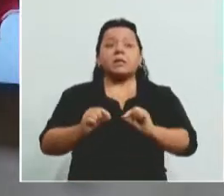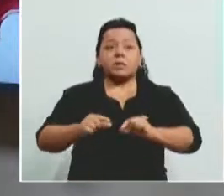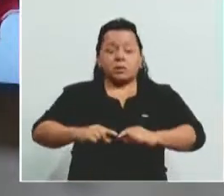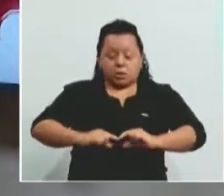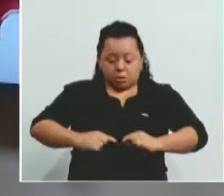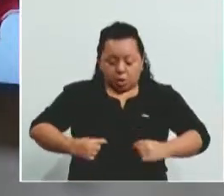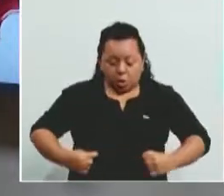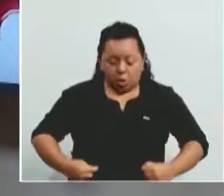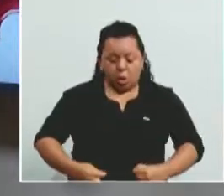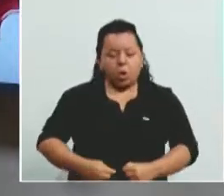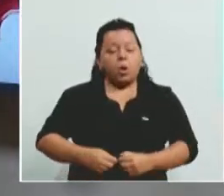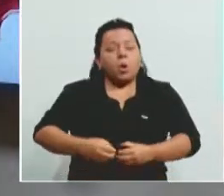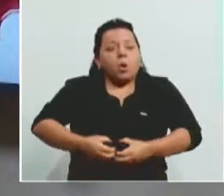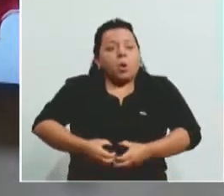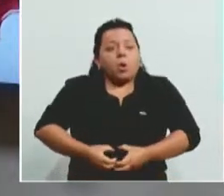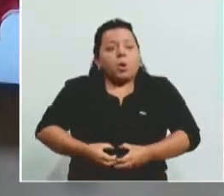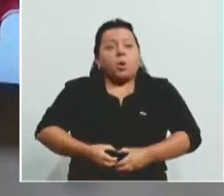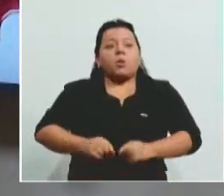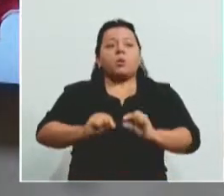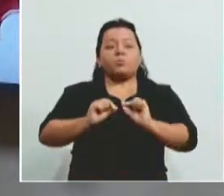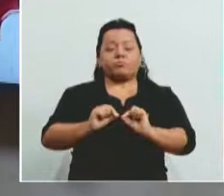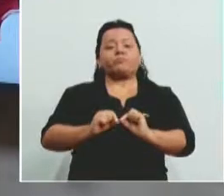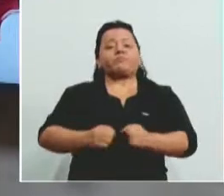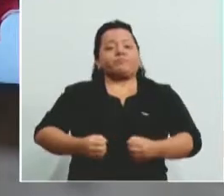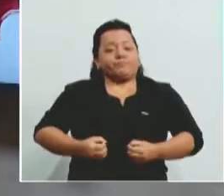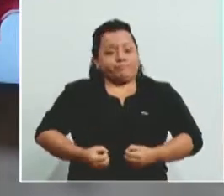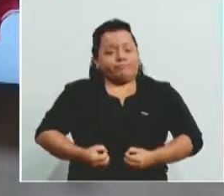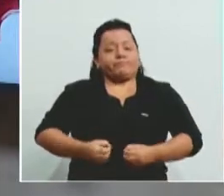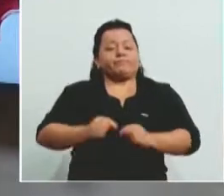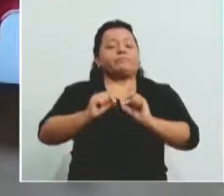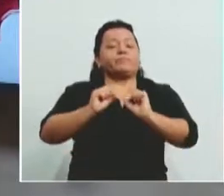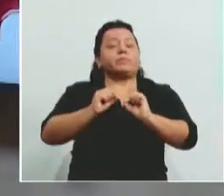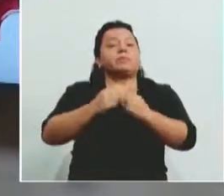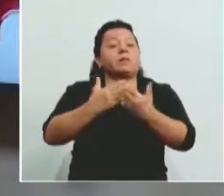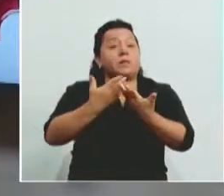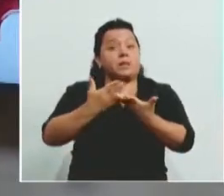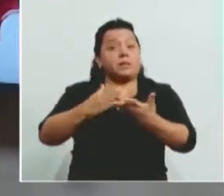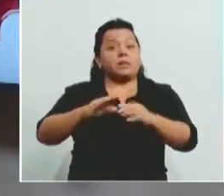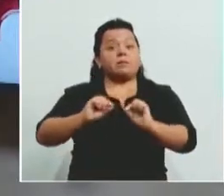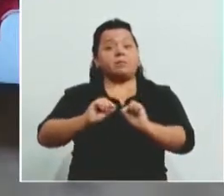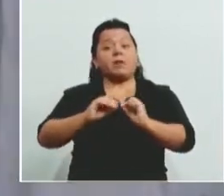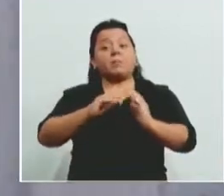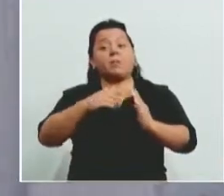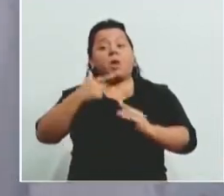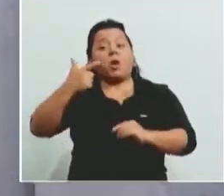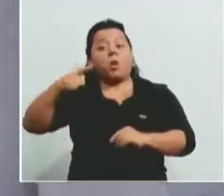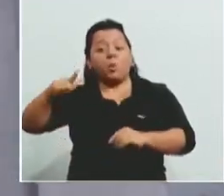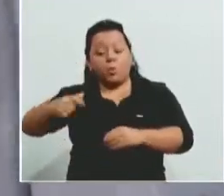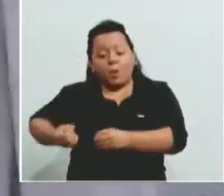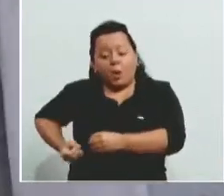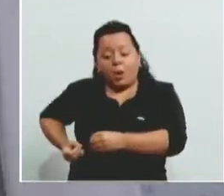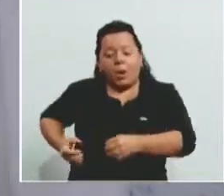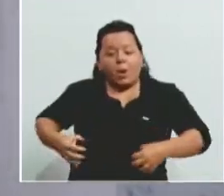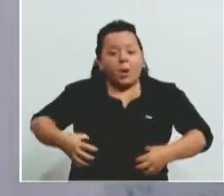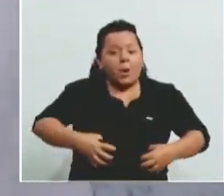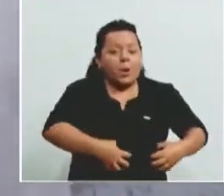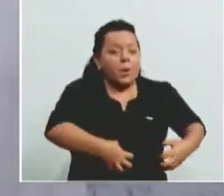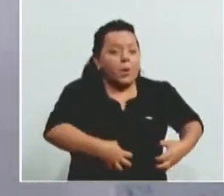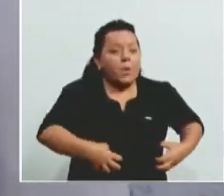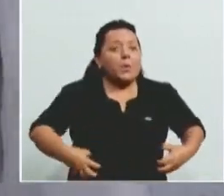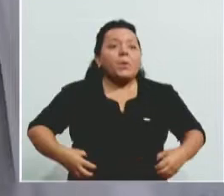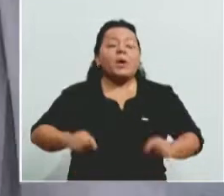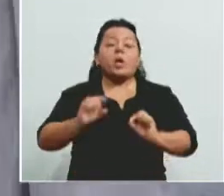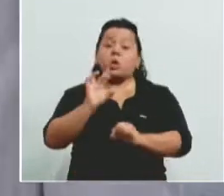endométrio fora daqui, de dentro da casinha dele. Ele vai passear nas outras casinhas. Ou seja, só mulheres vão ter